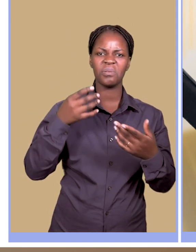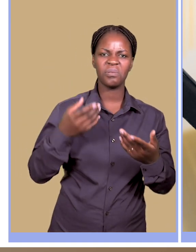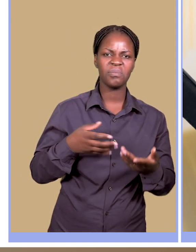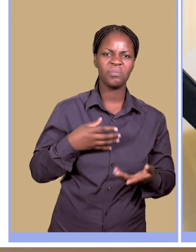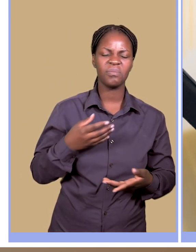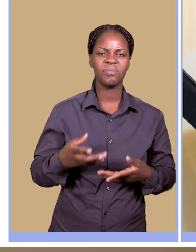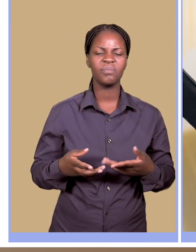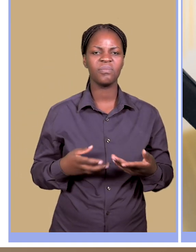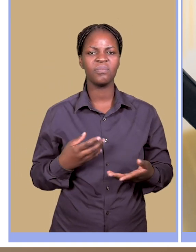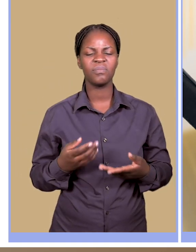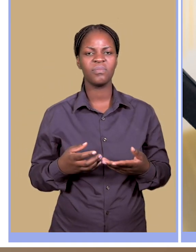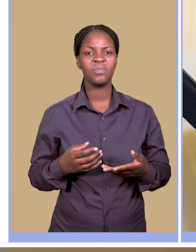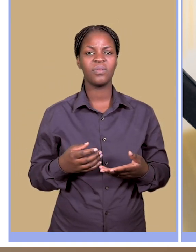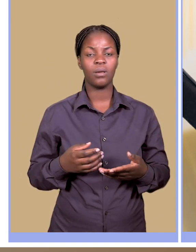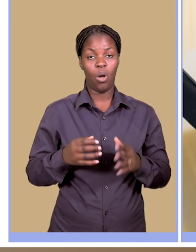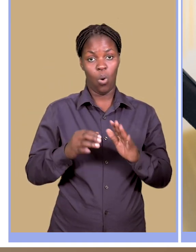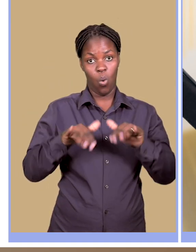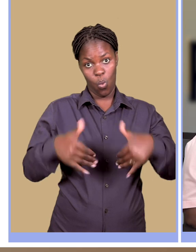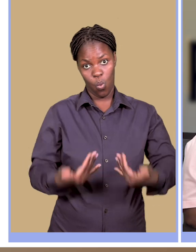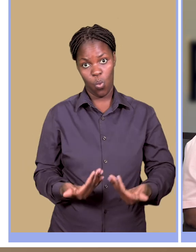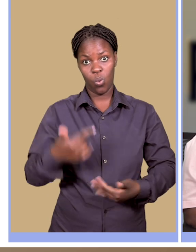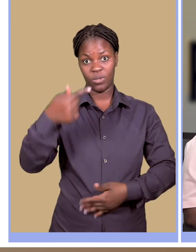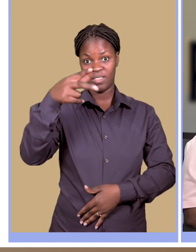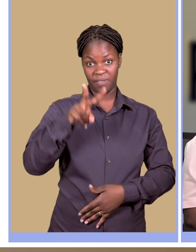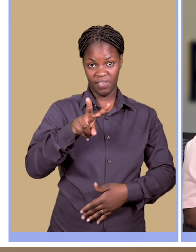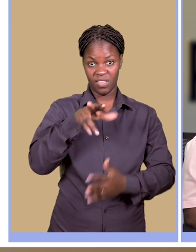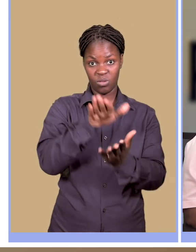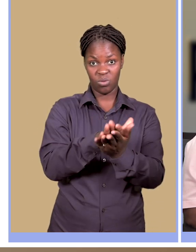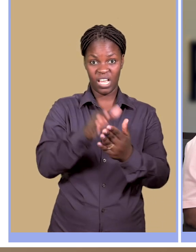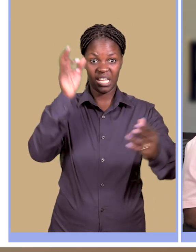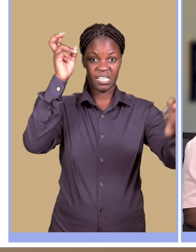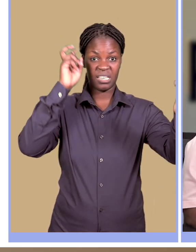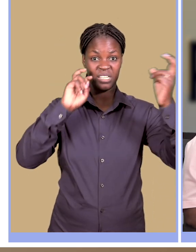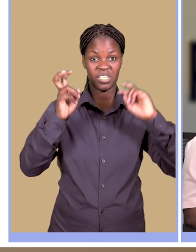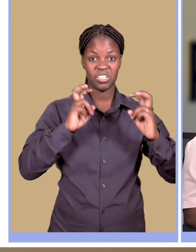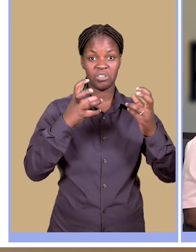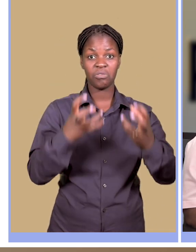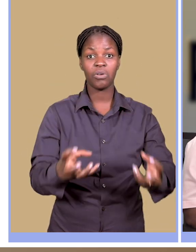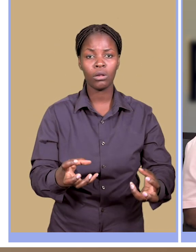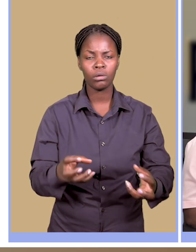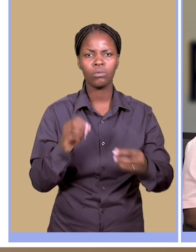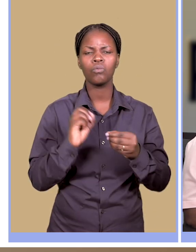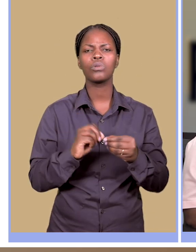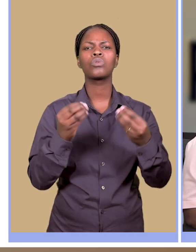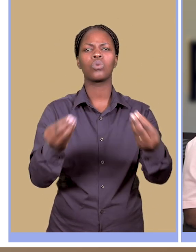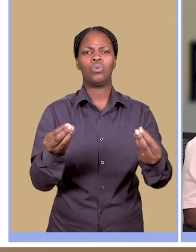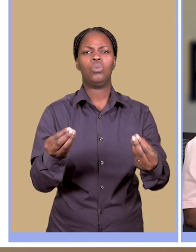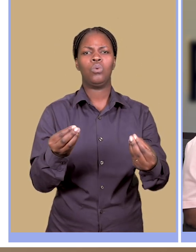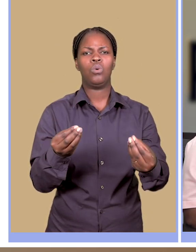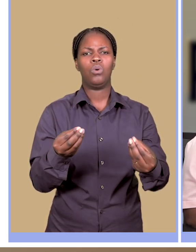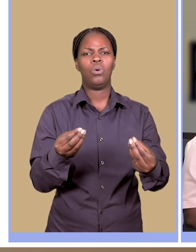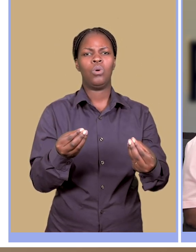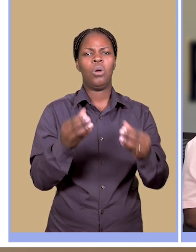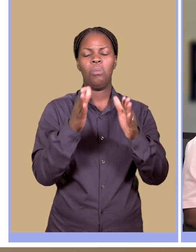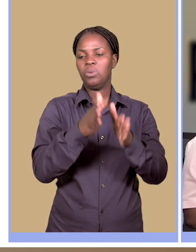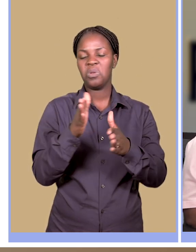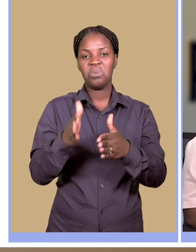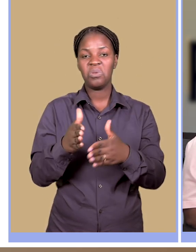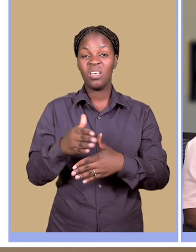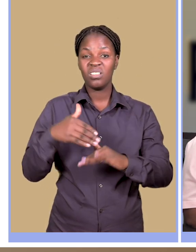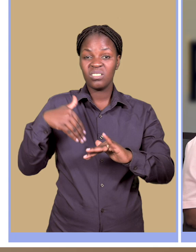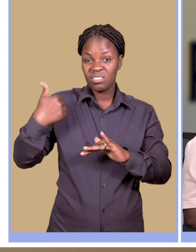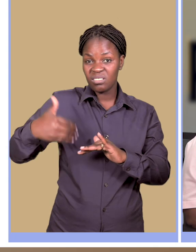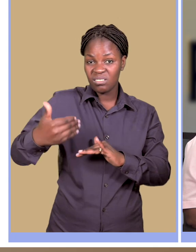de televisão, em zonas com problemas de energia, por exemplo, não é possível. As pessoas têm pouco acesso,